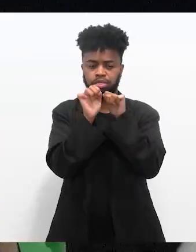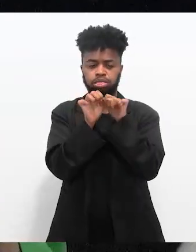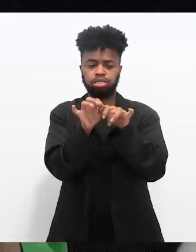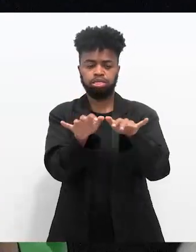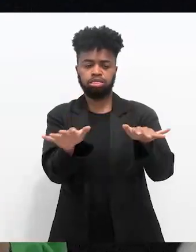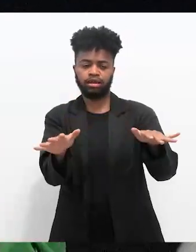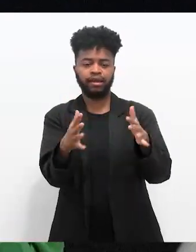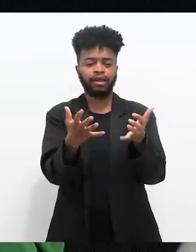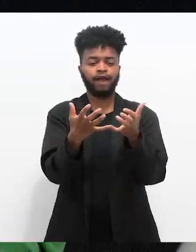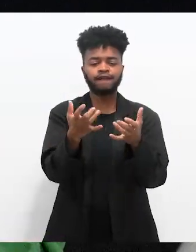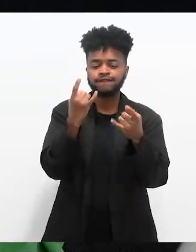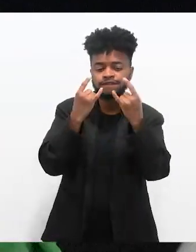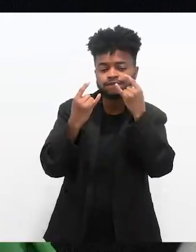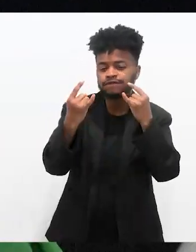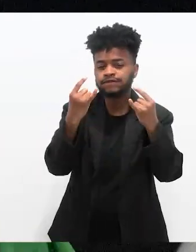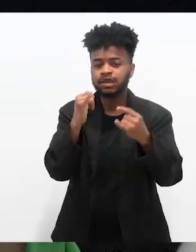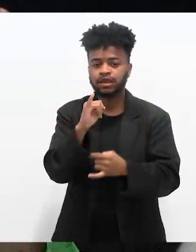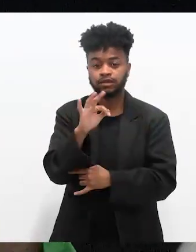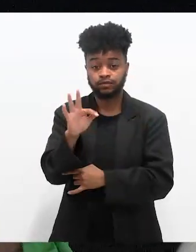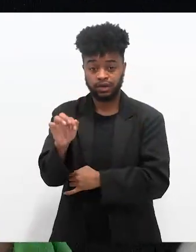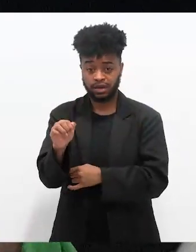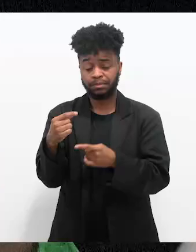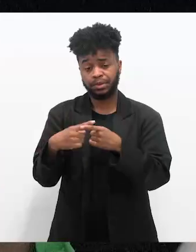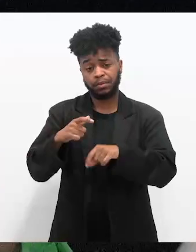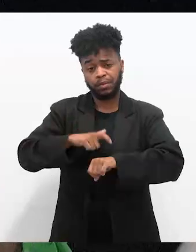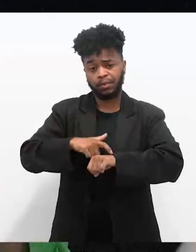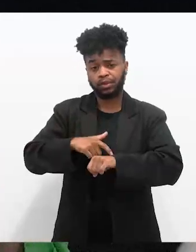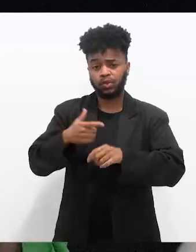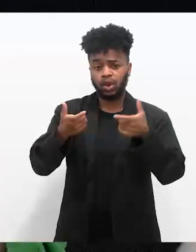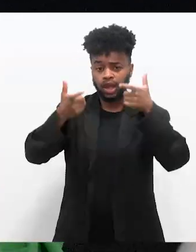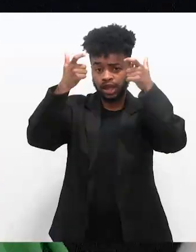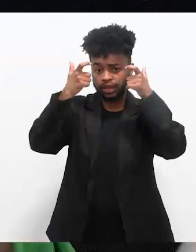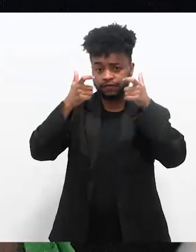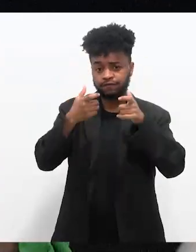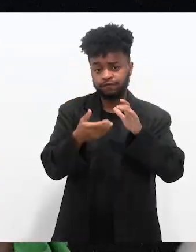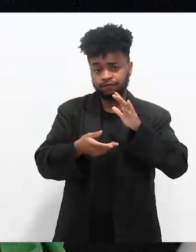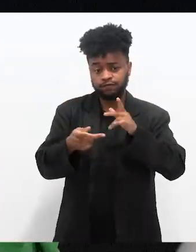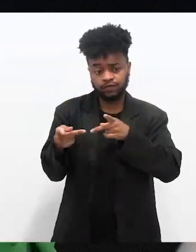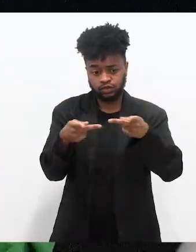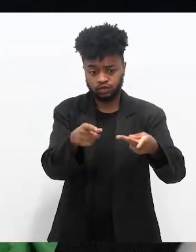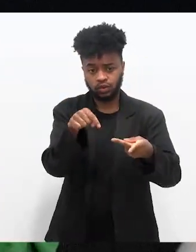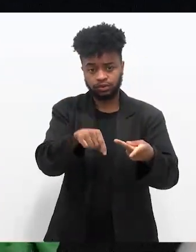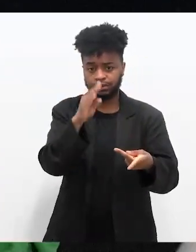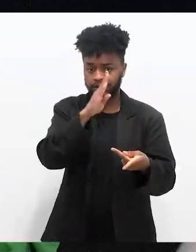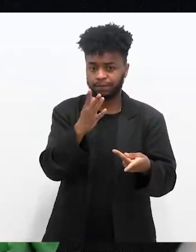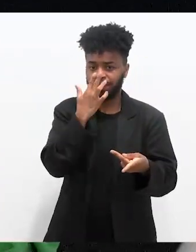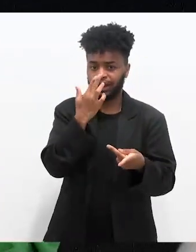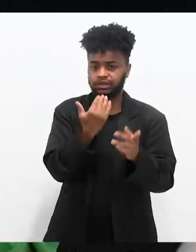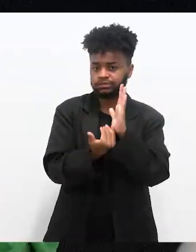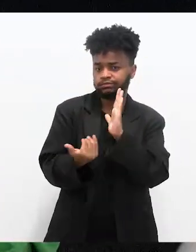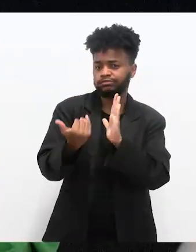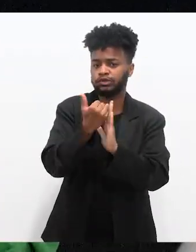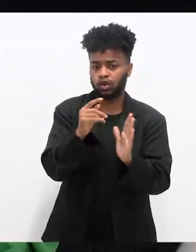Ifá, né? E depois da vinda do rei, então, acho que cresceu um pouco mais.